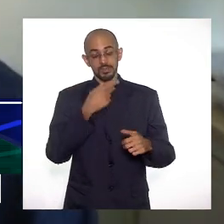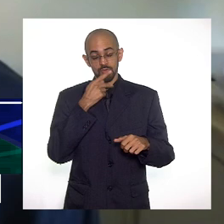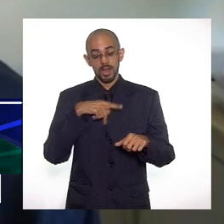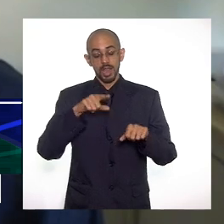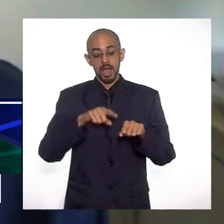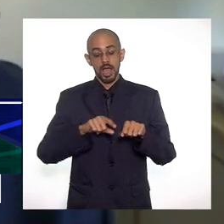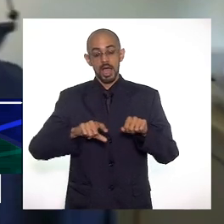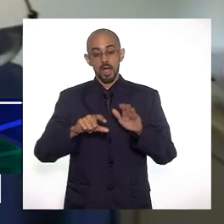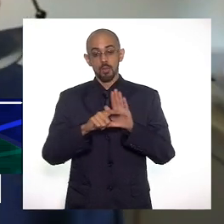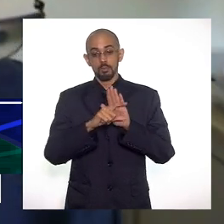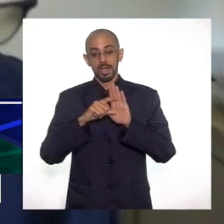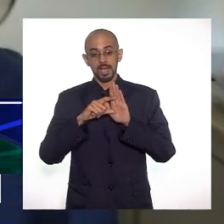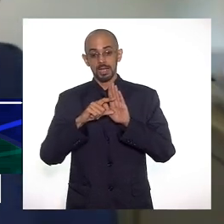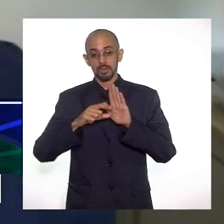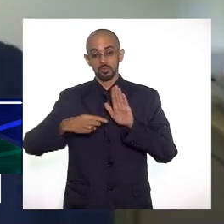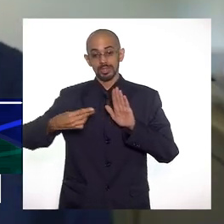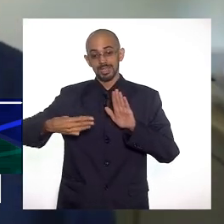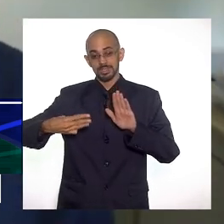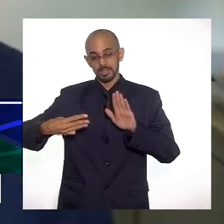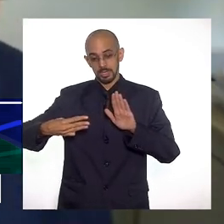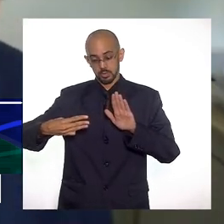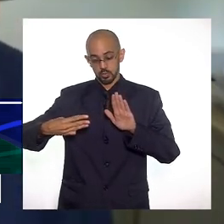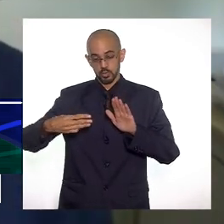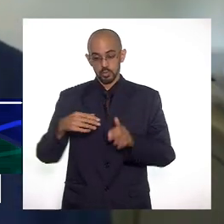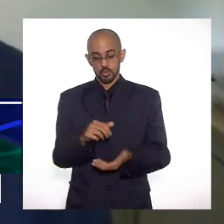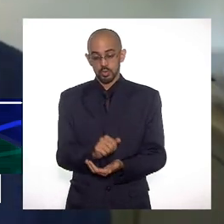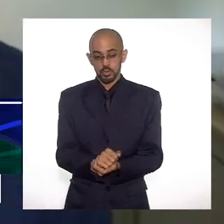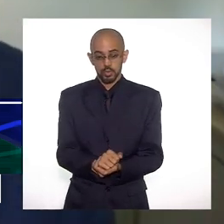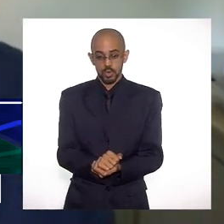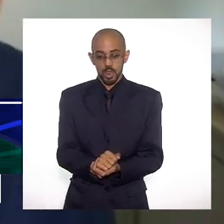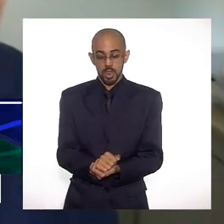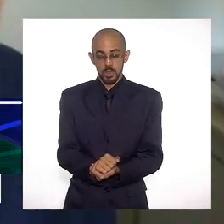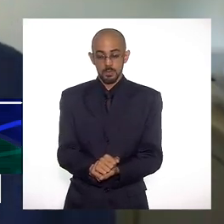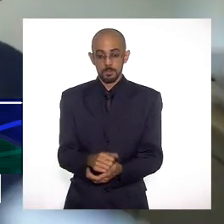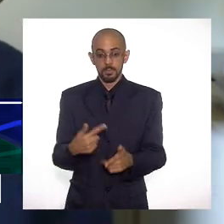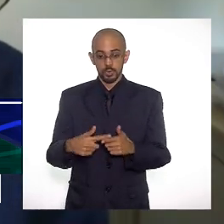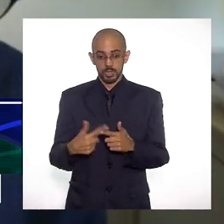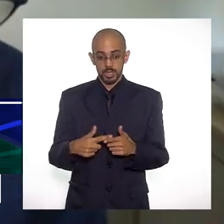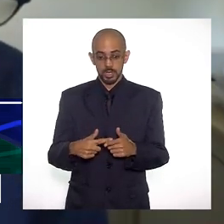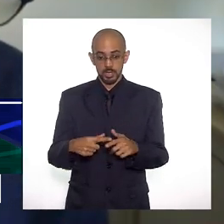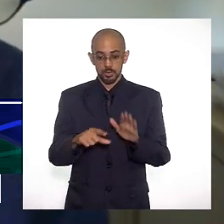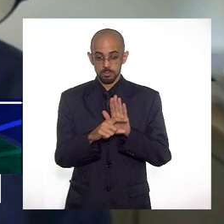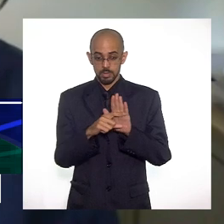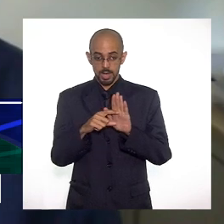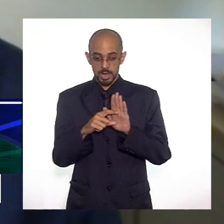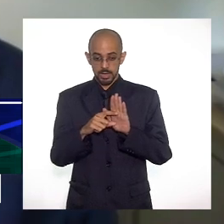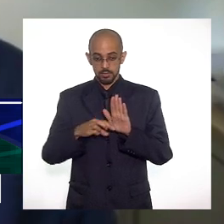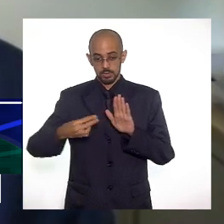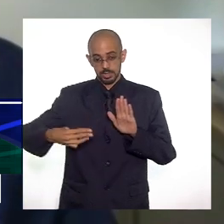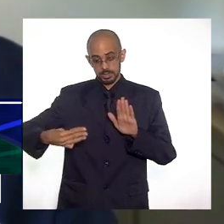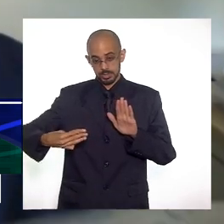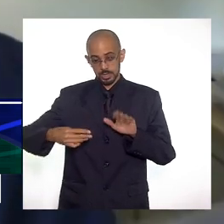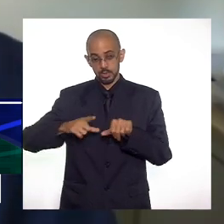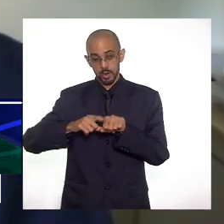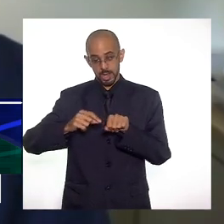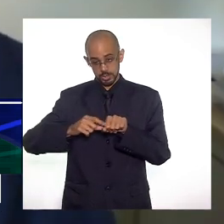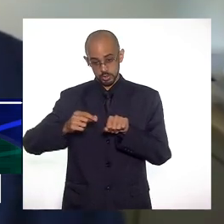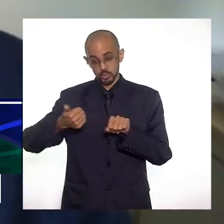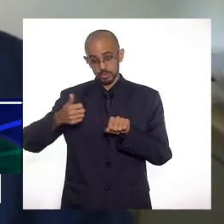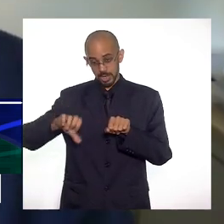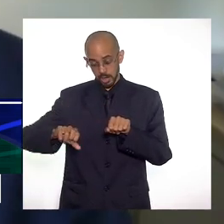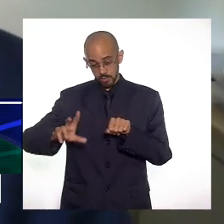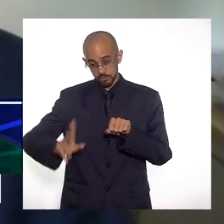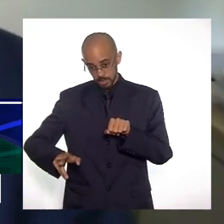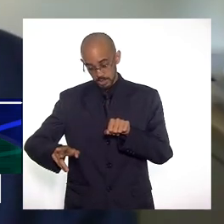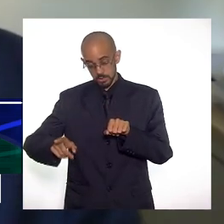artigo 19, porque o parágrafo 3º do artigo 19 sugere